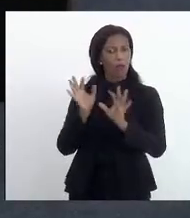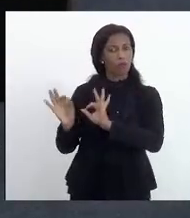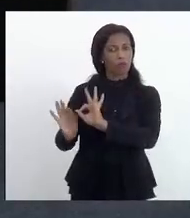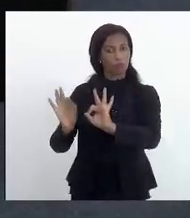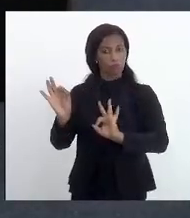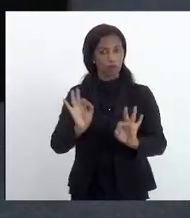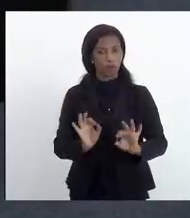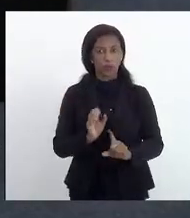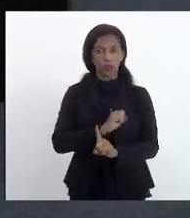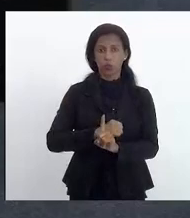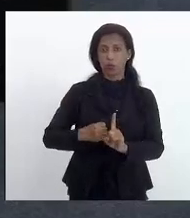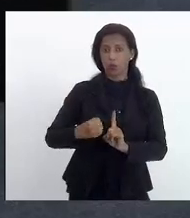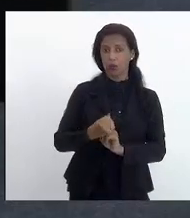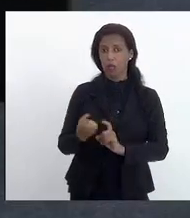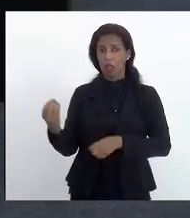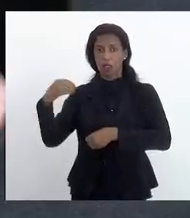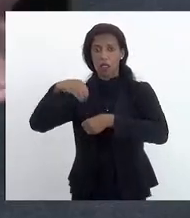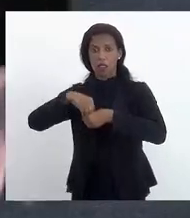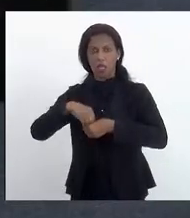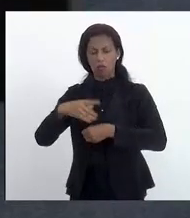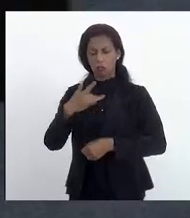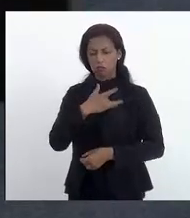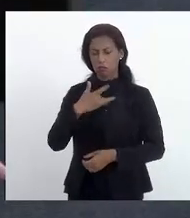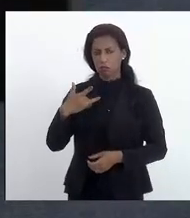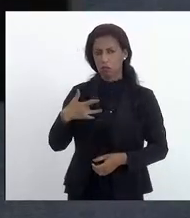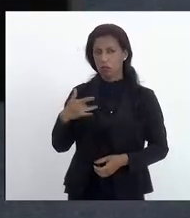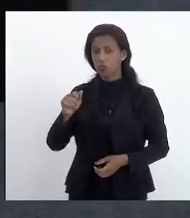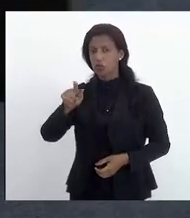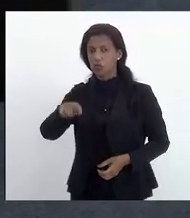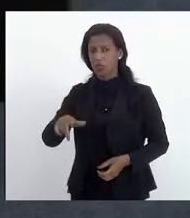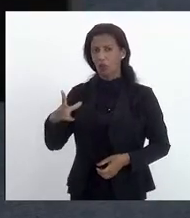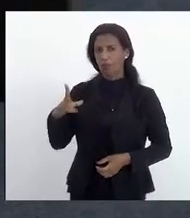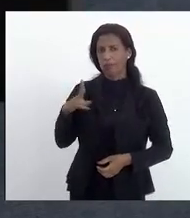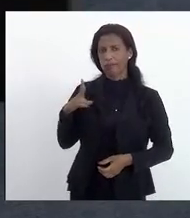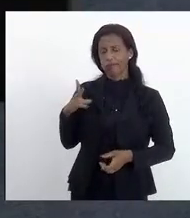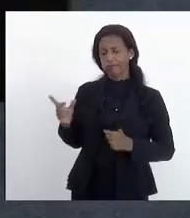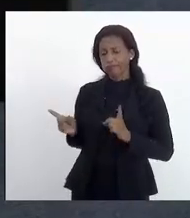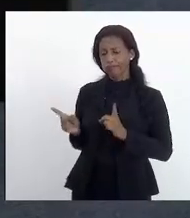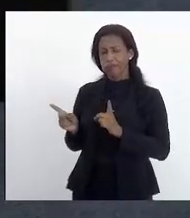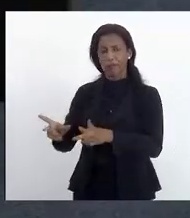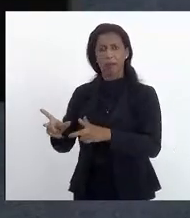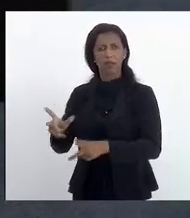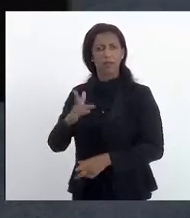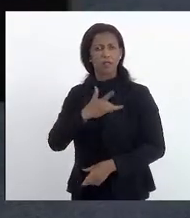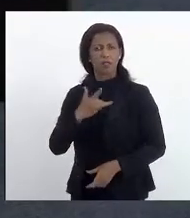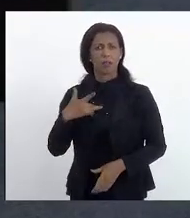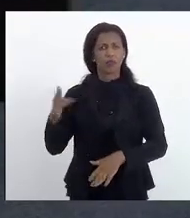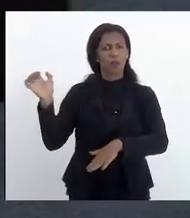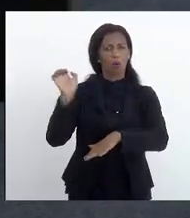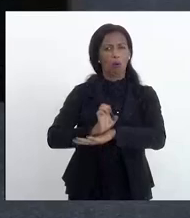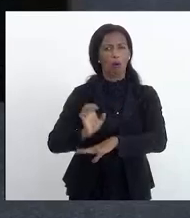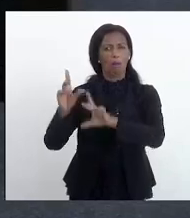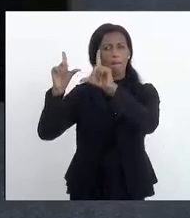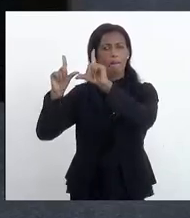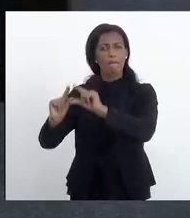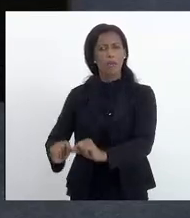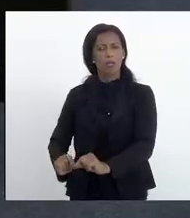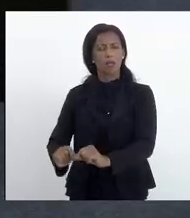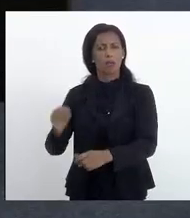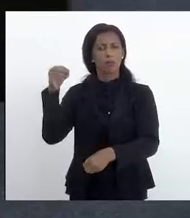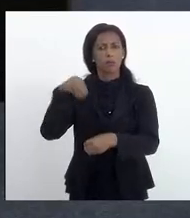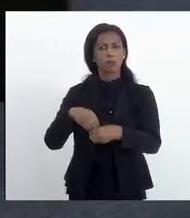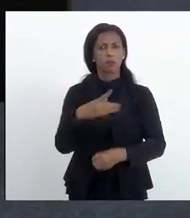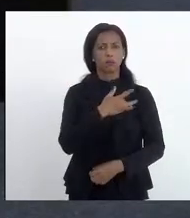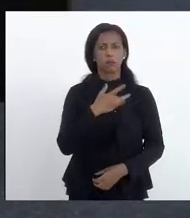organizações sociais dentro da área da saúde, que é a privatização da saúde, que é o Estado mínimo dentro da área da